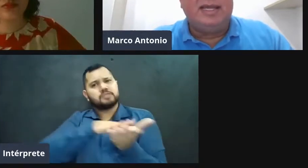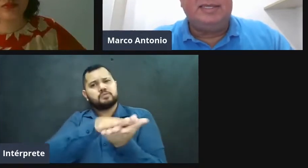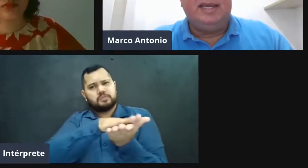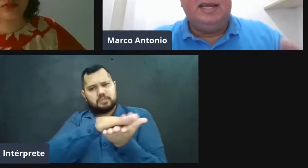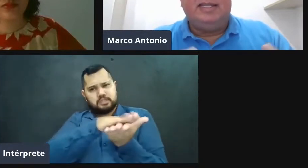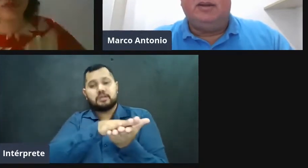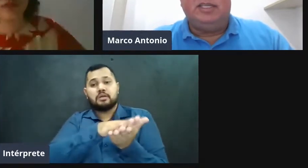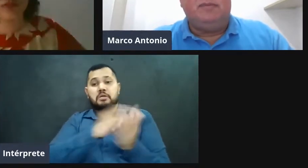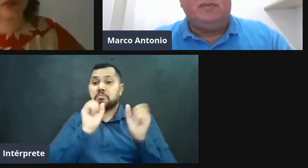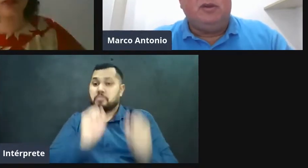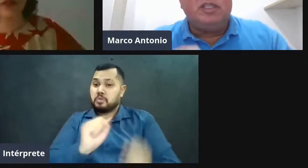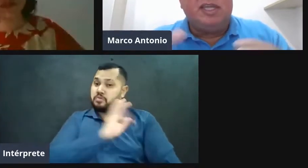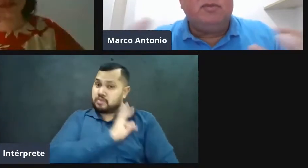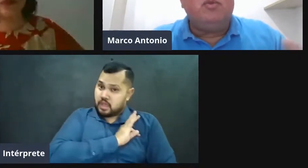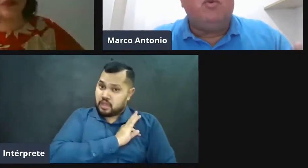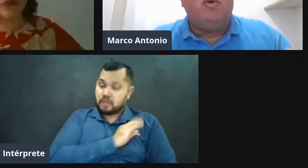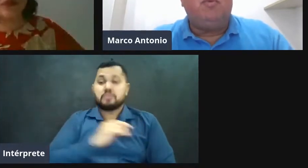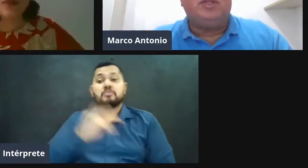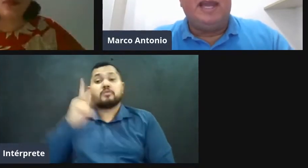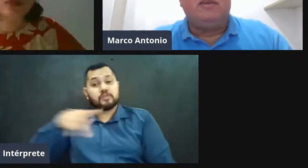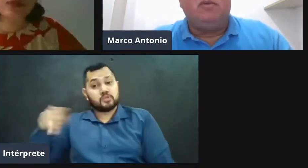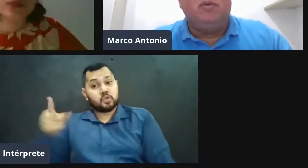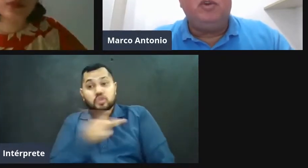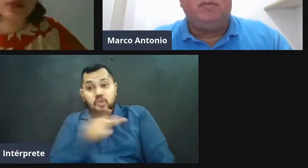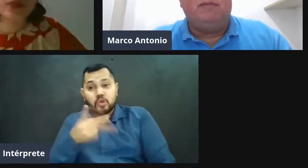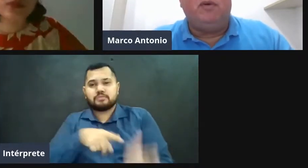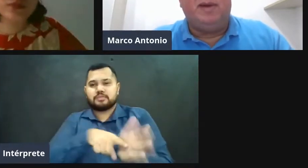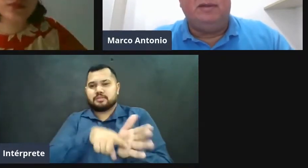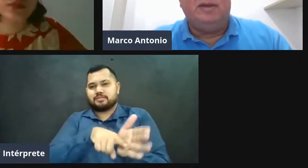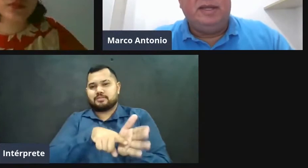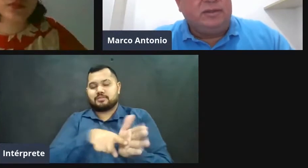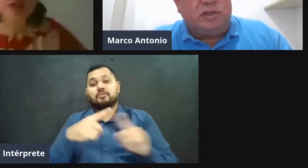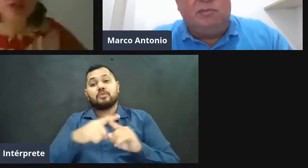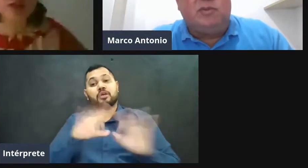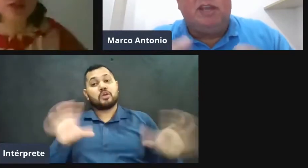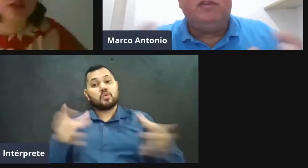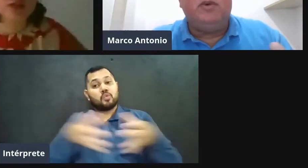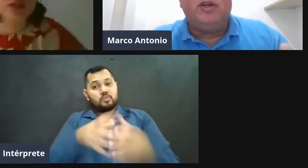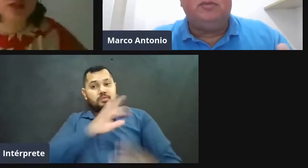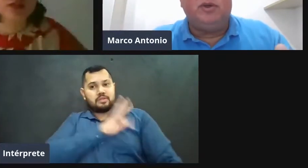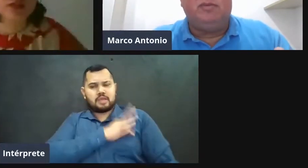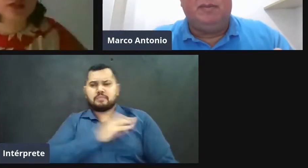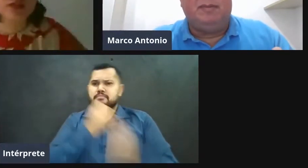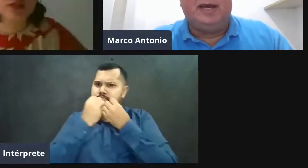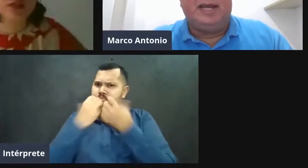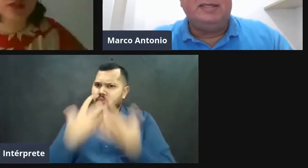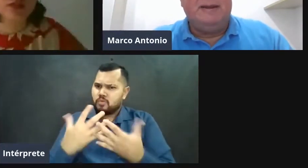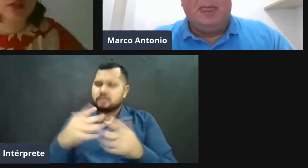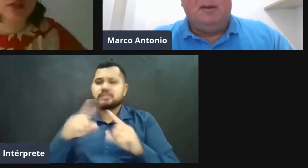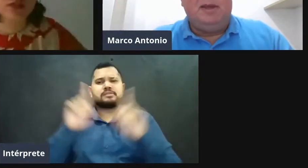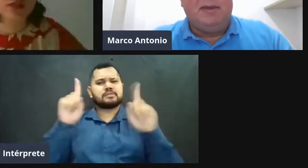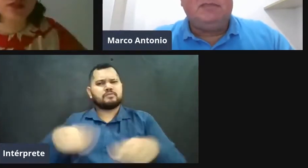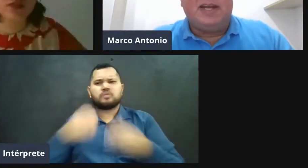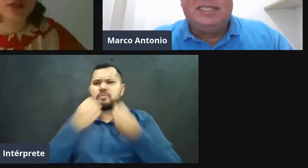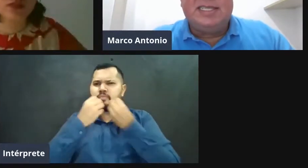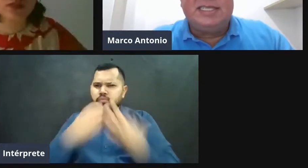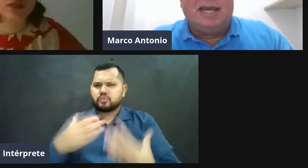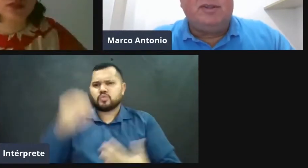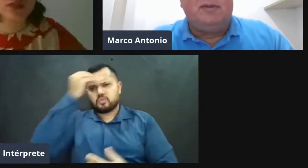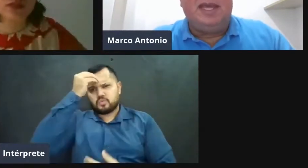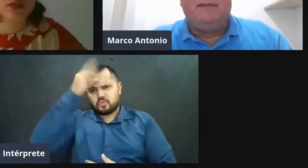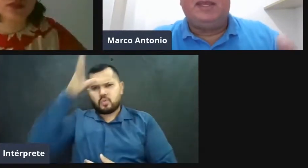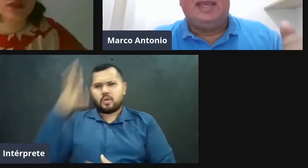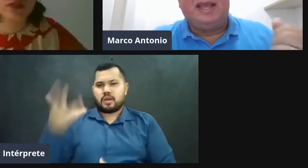docentes como tais. Então, assim, e nós temos um corpo técnico muito bem formado, servidores muito bem preparados. Mas